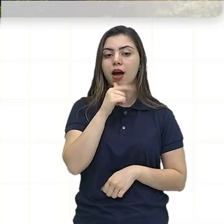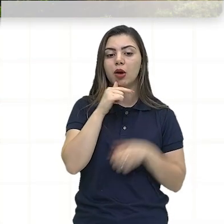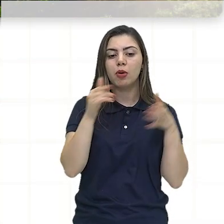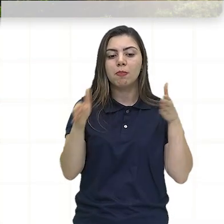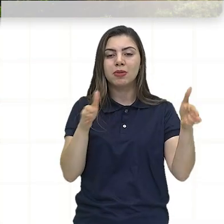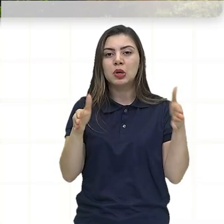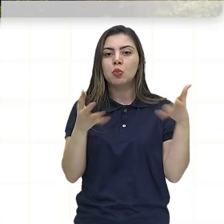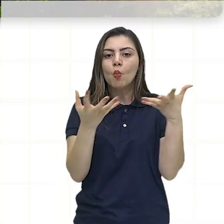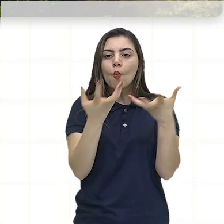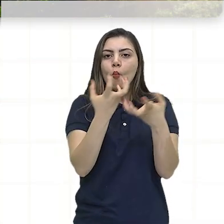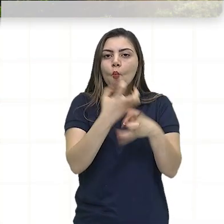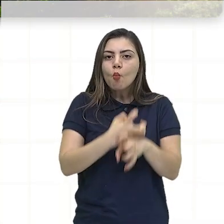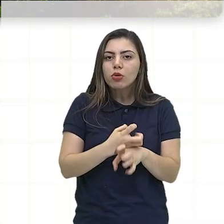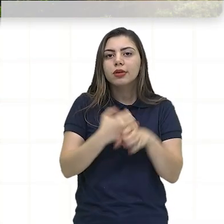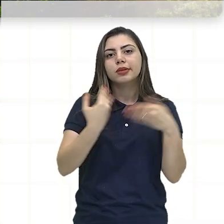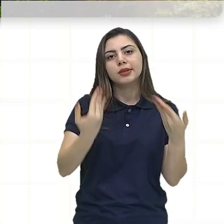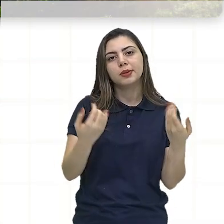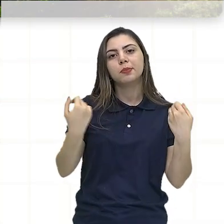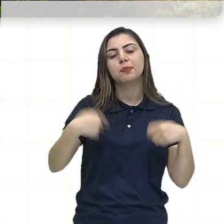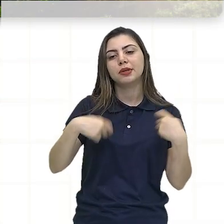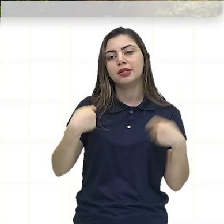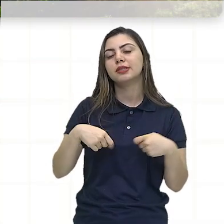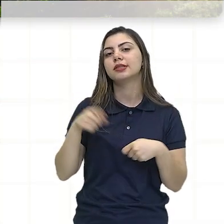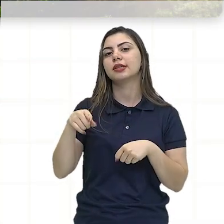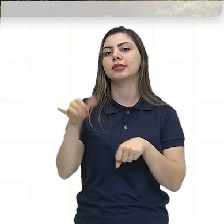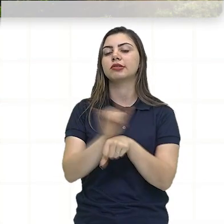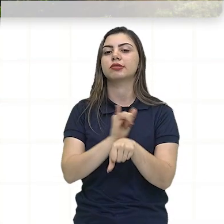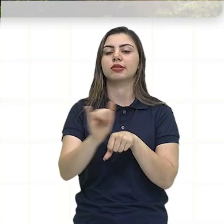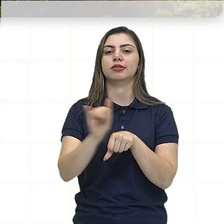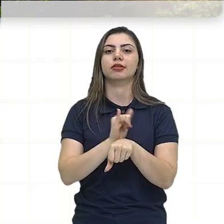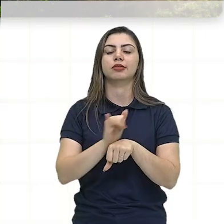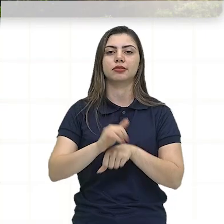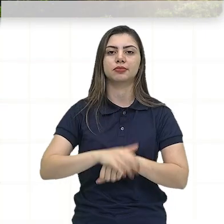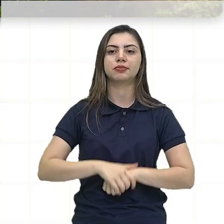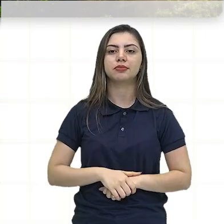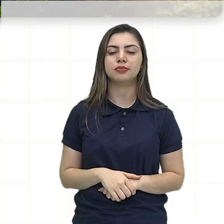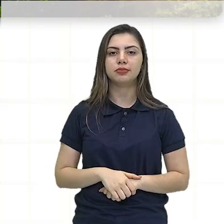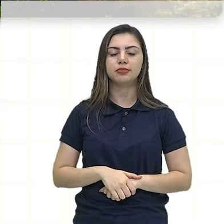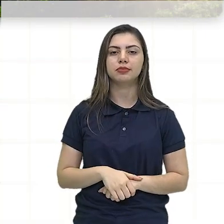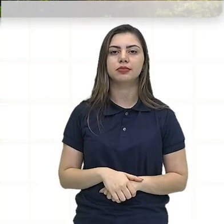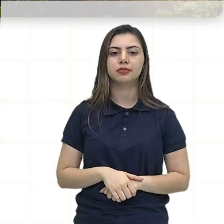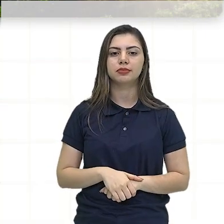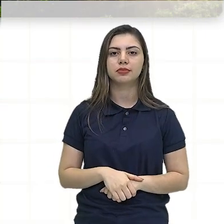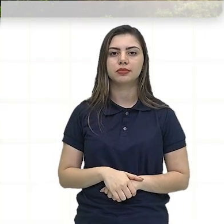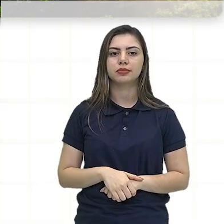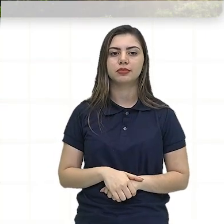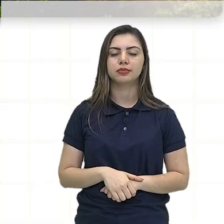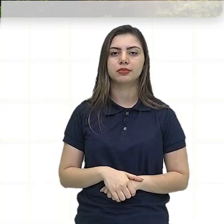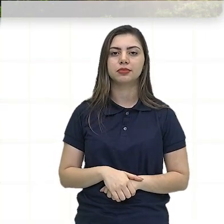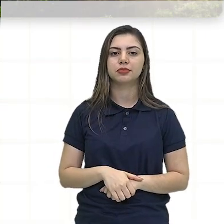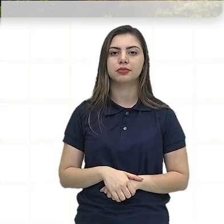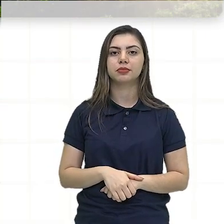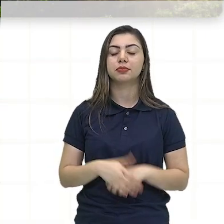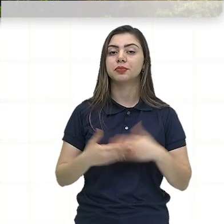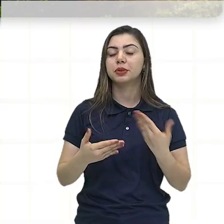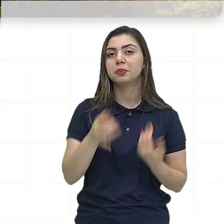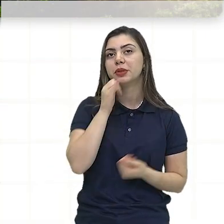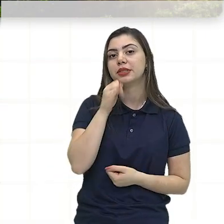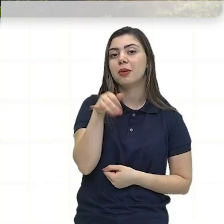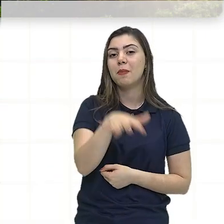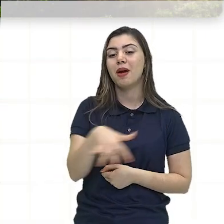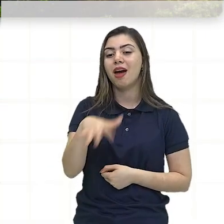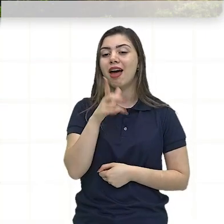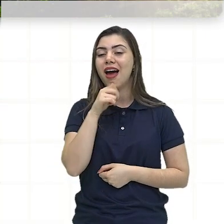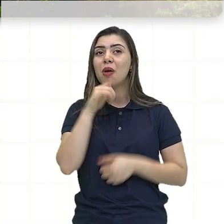Então, é necessário aplicar a água de forma artificial, tá ok? O que são áreas? Que onde tem